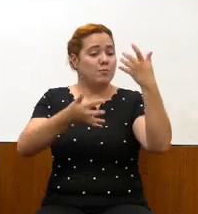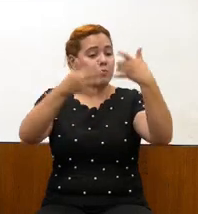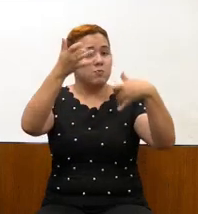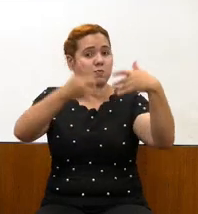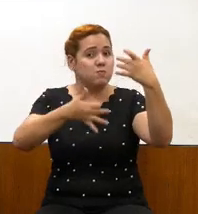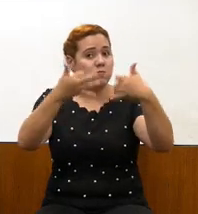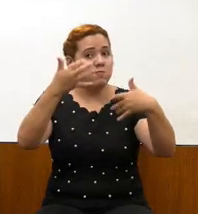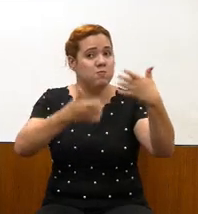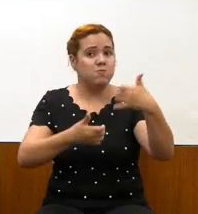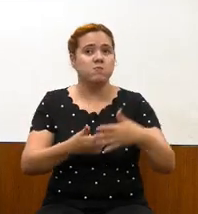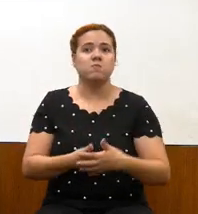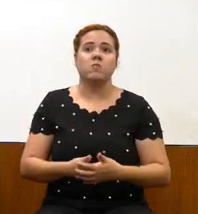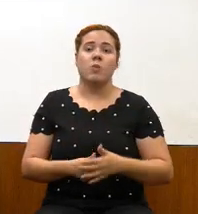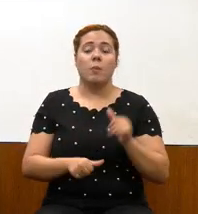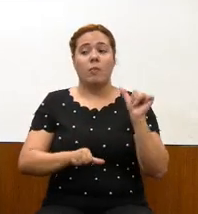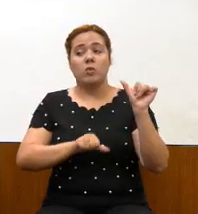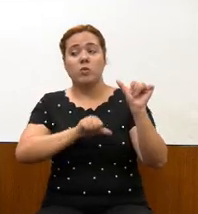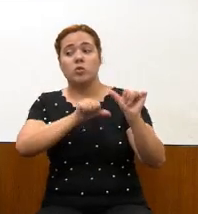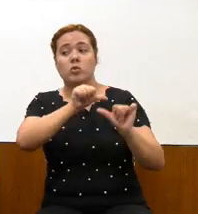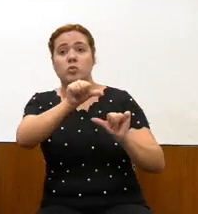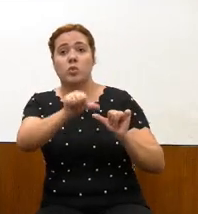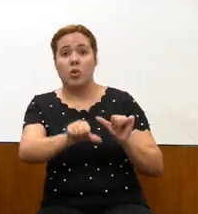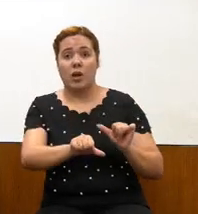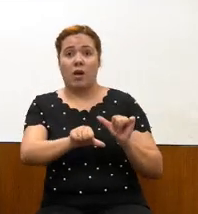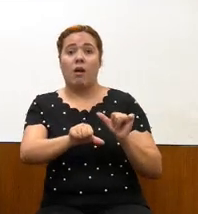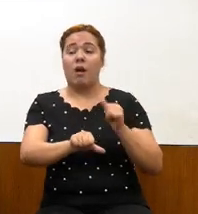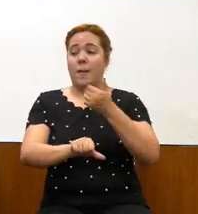e justamente trocar o preconceito por um novo conceito.